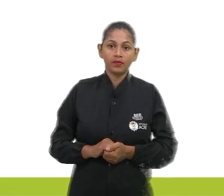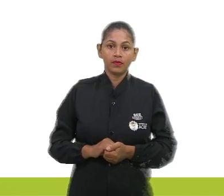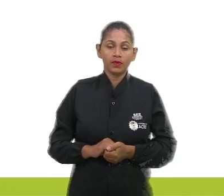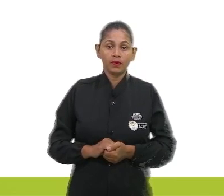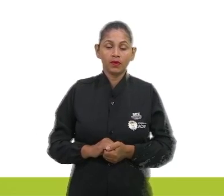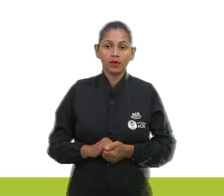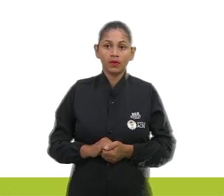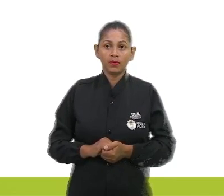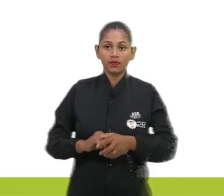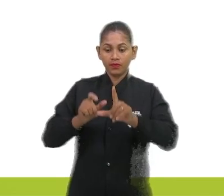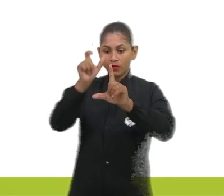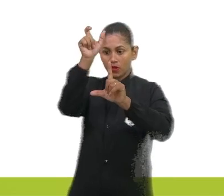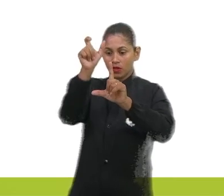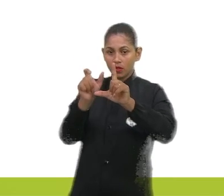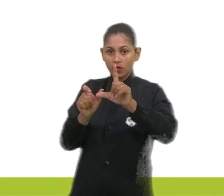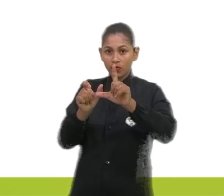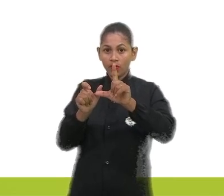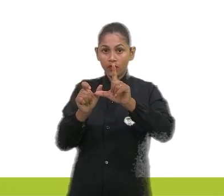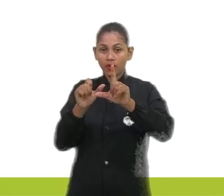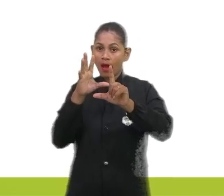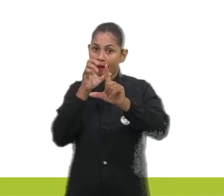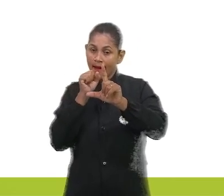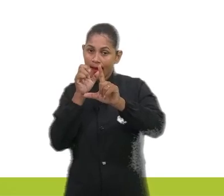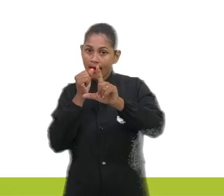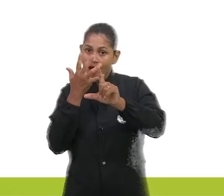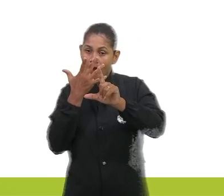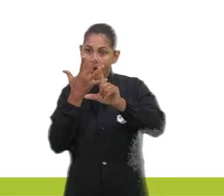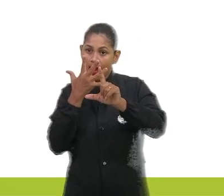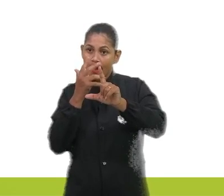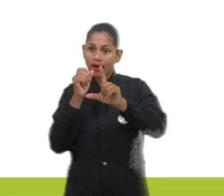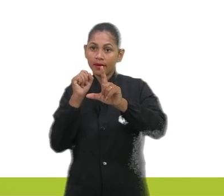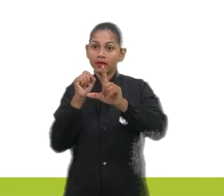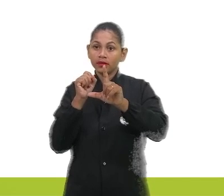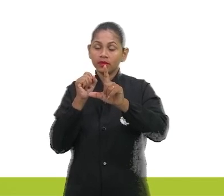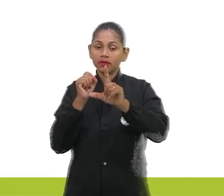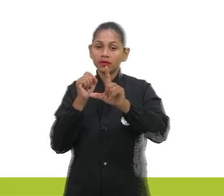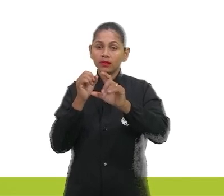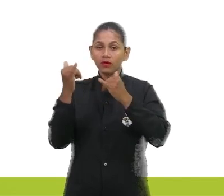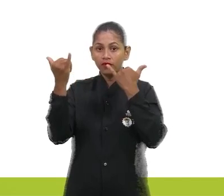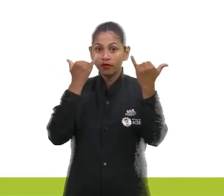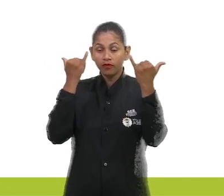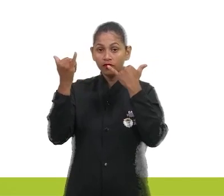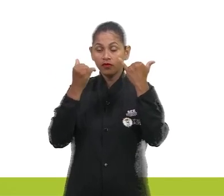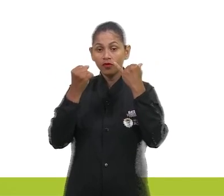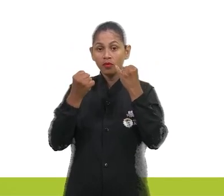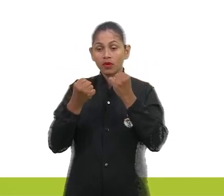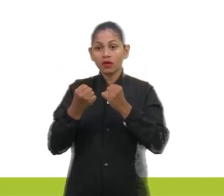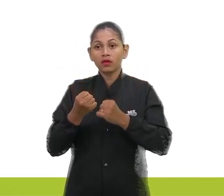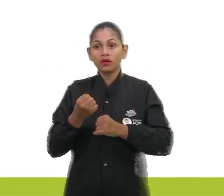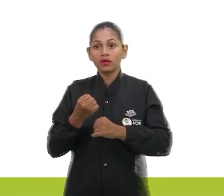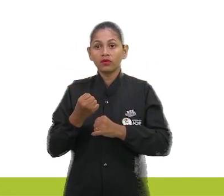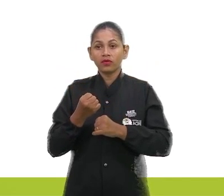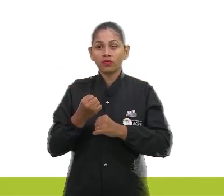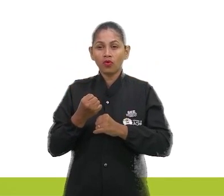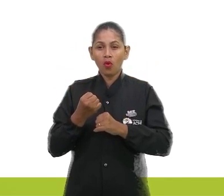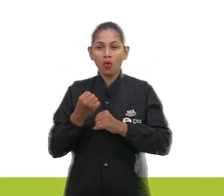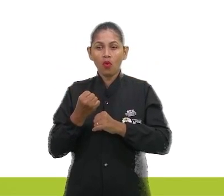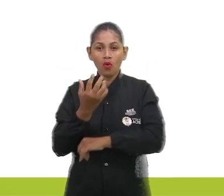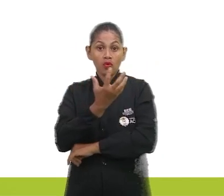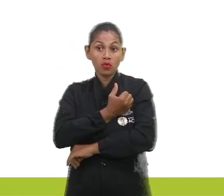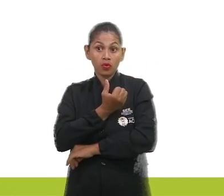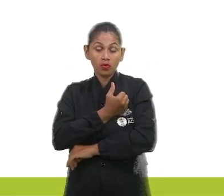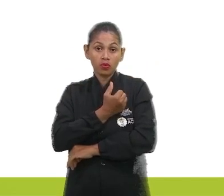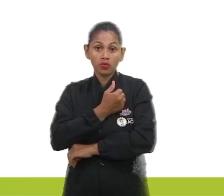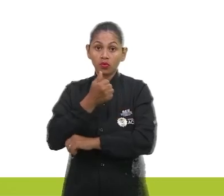num tom laranja, elas trazem informações quantitativas a respeito do ano de